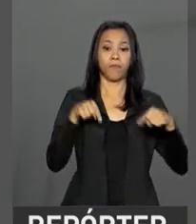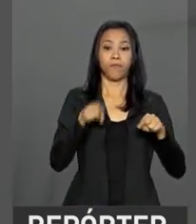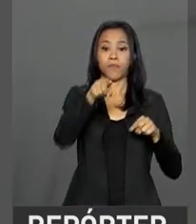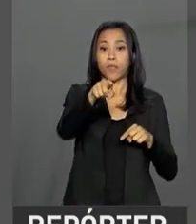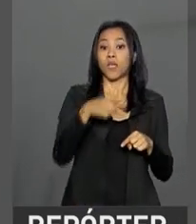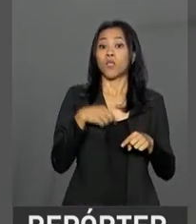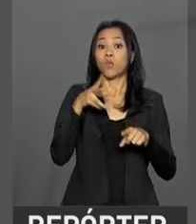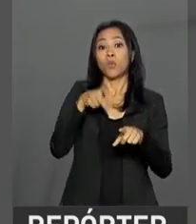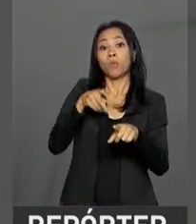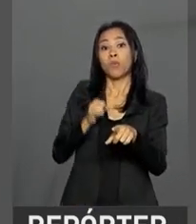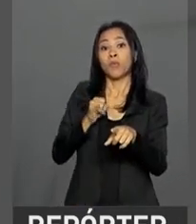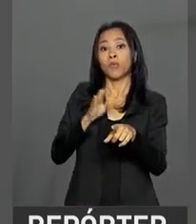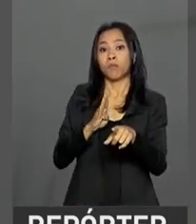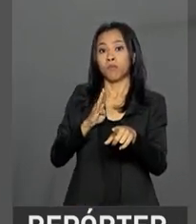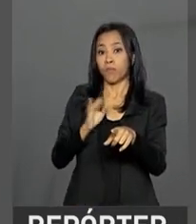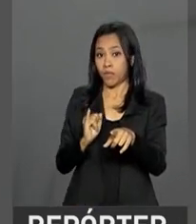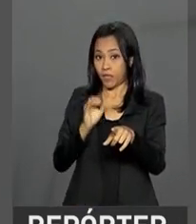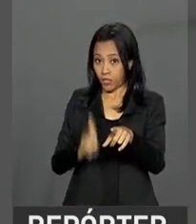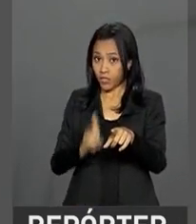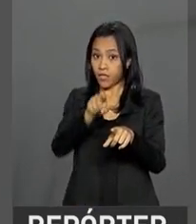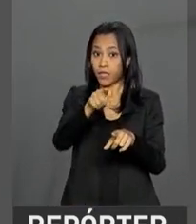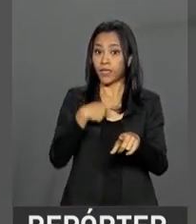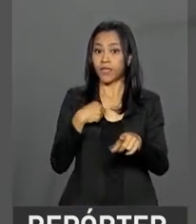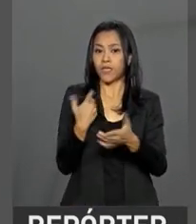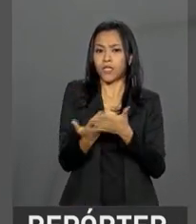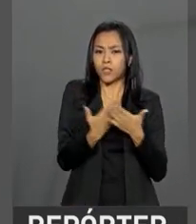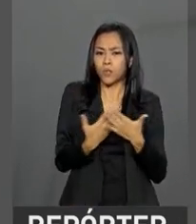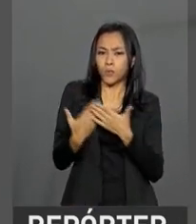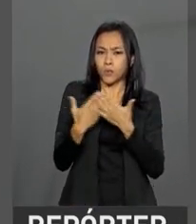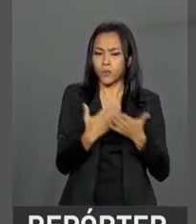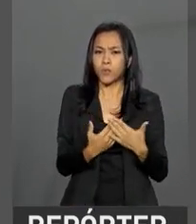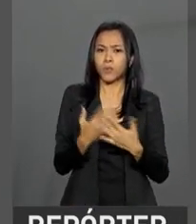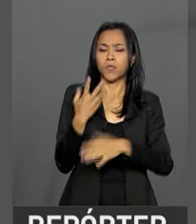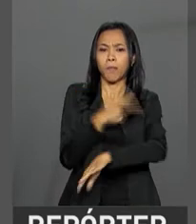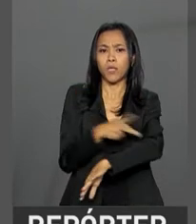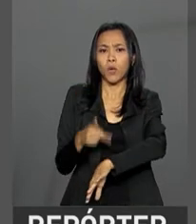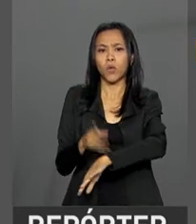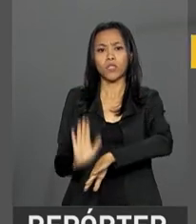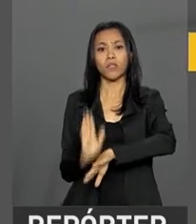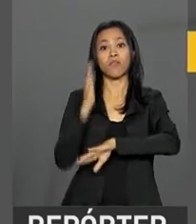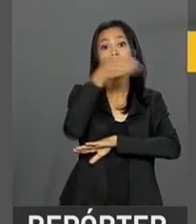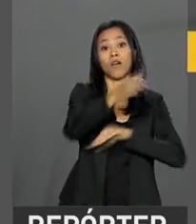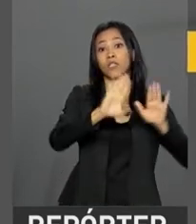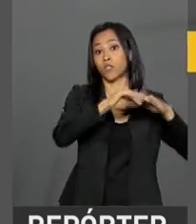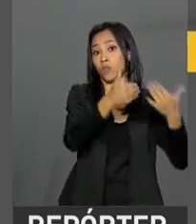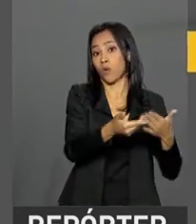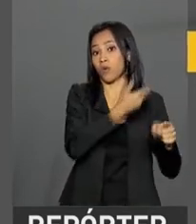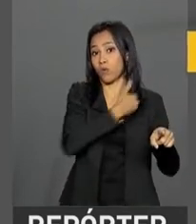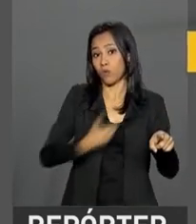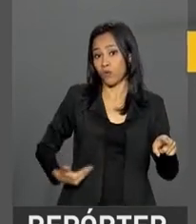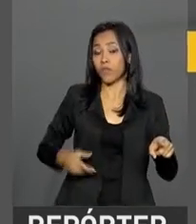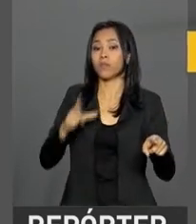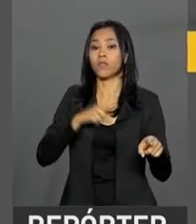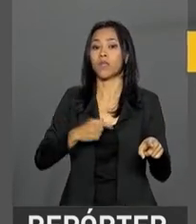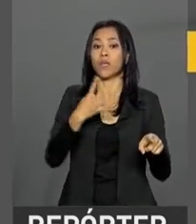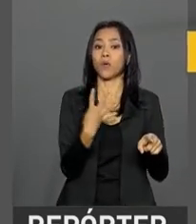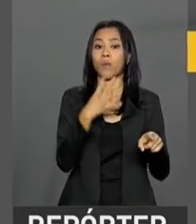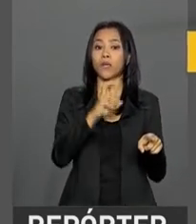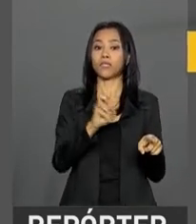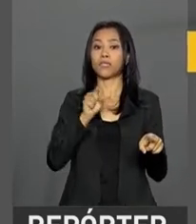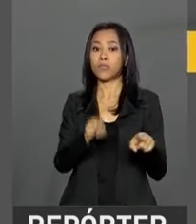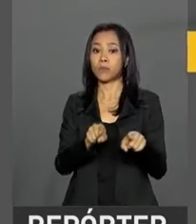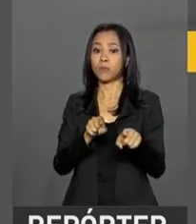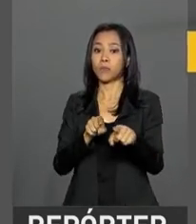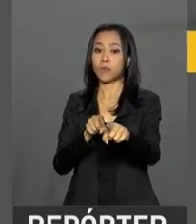de cursos de licenciatura exercem atividades pedagógicas em escolas públicas oferece 45 mil novas vagas